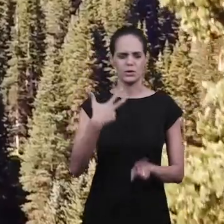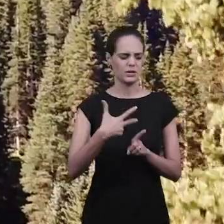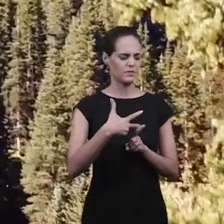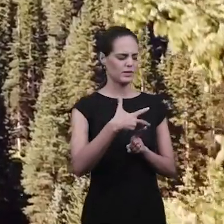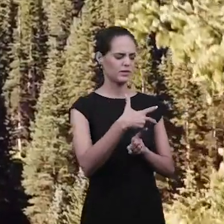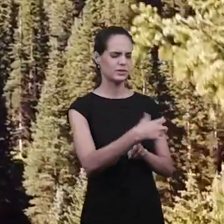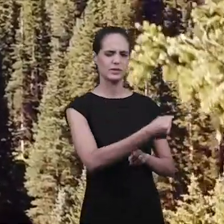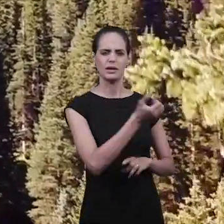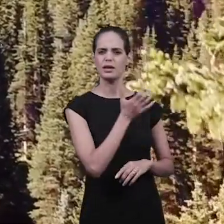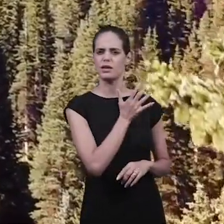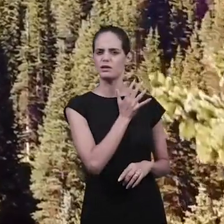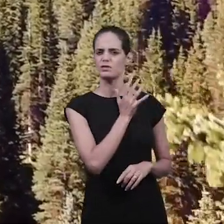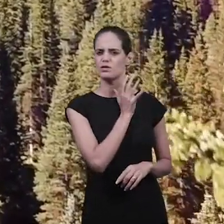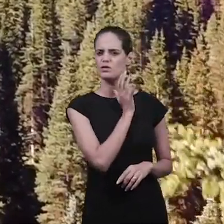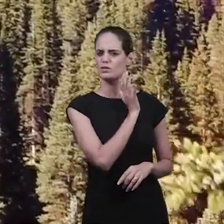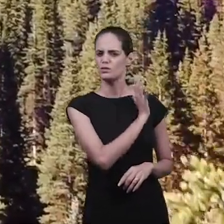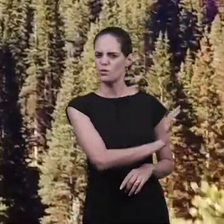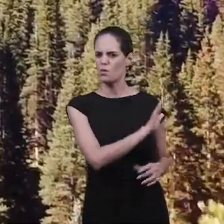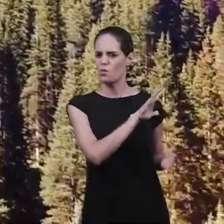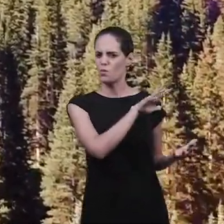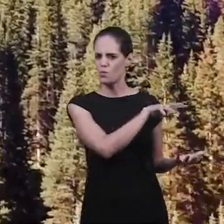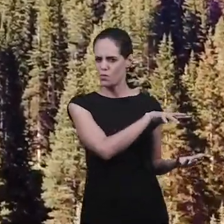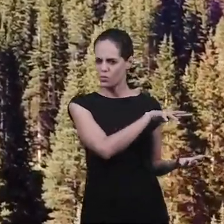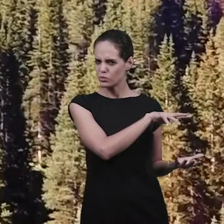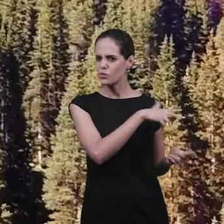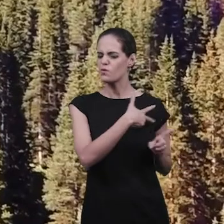Quem vencer tudo herdará.